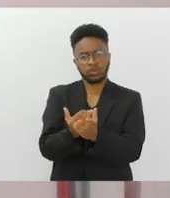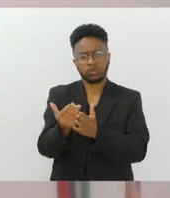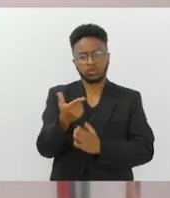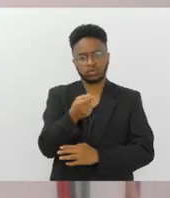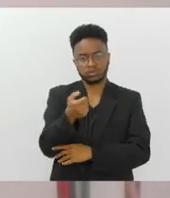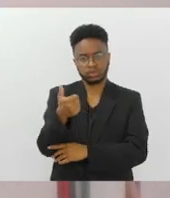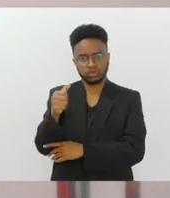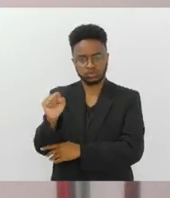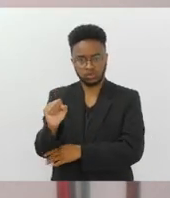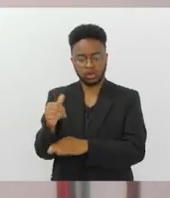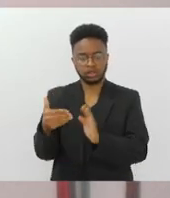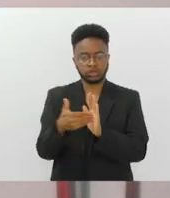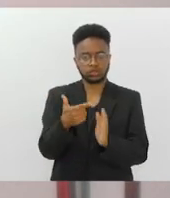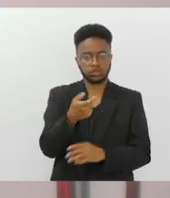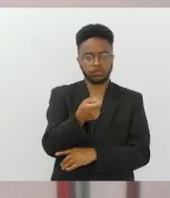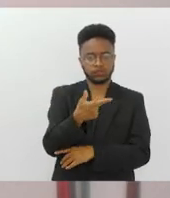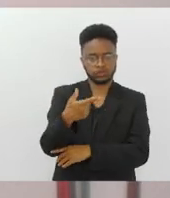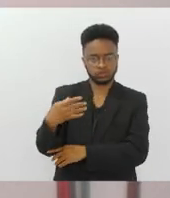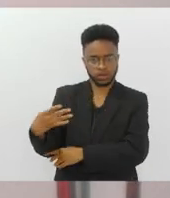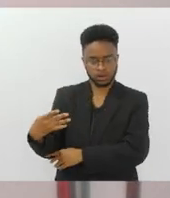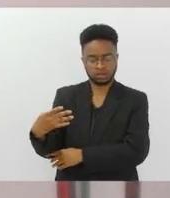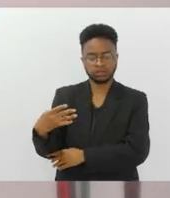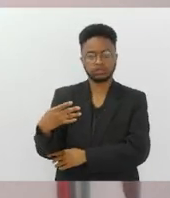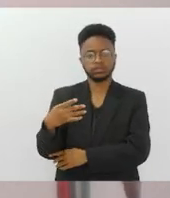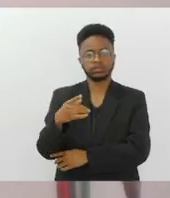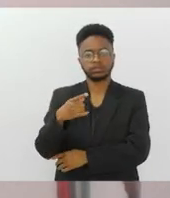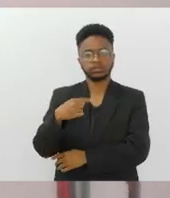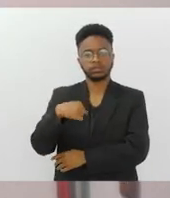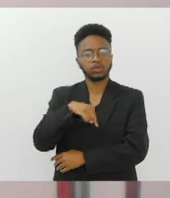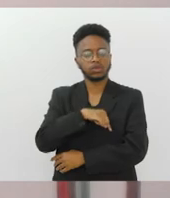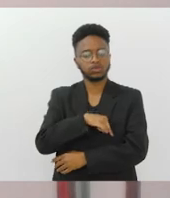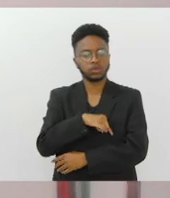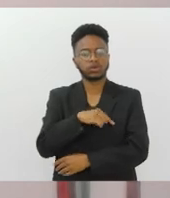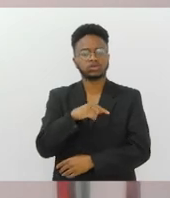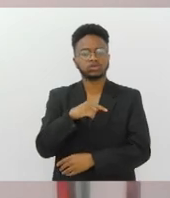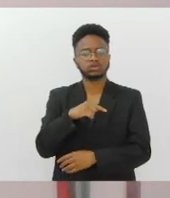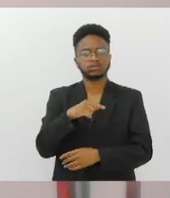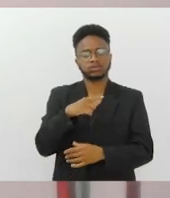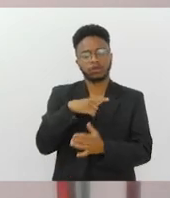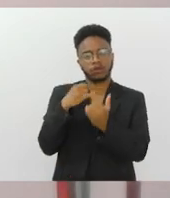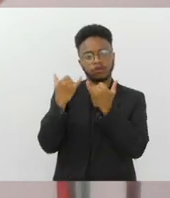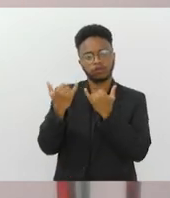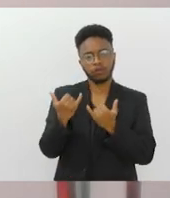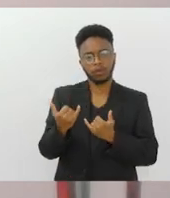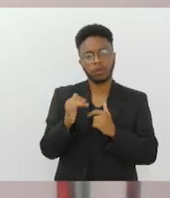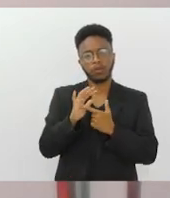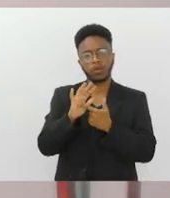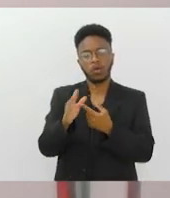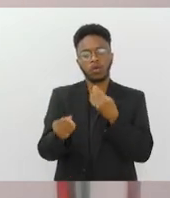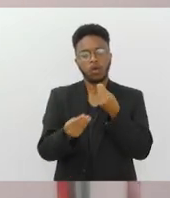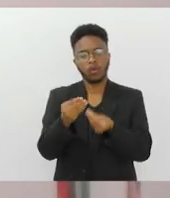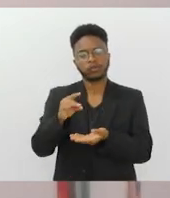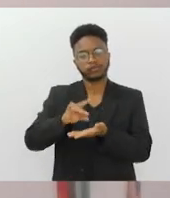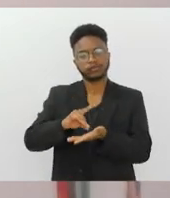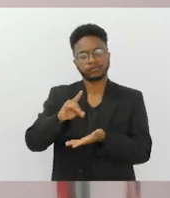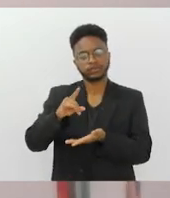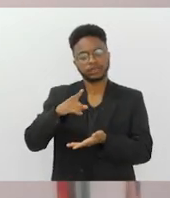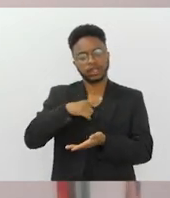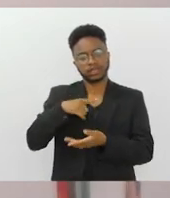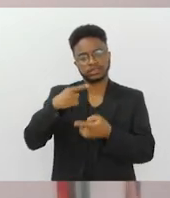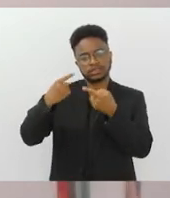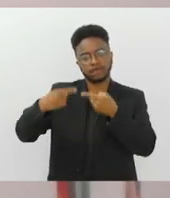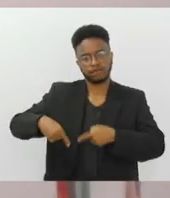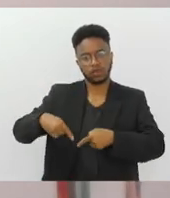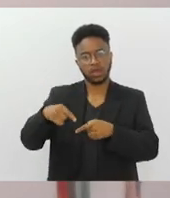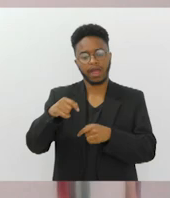a 2024, e aí isso nos dá alguns indicativos do quanto é ainda um desafio a gente conseguir